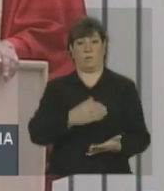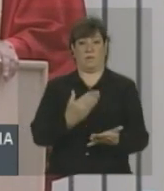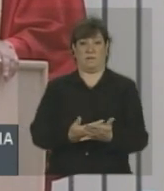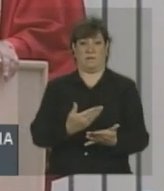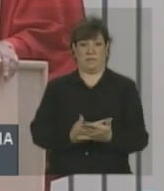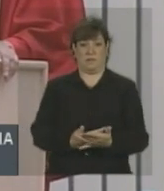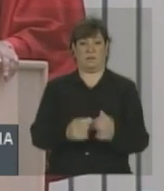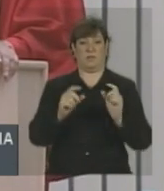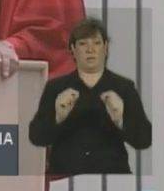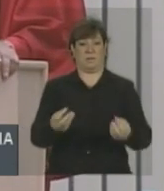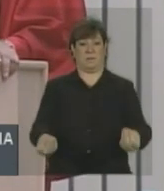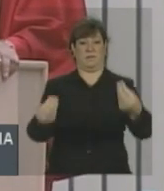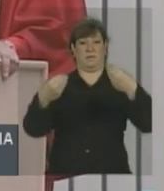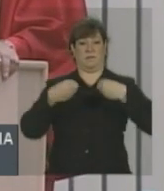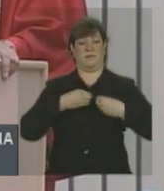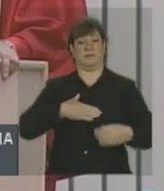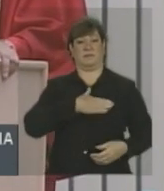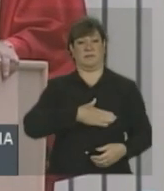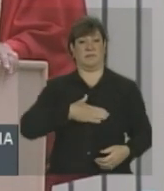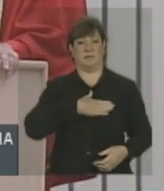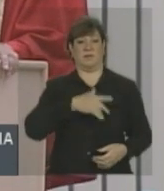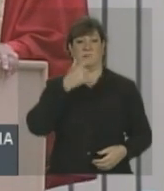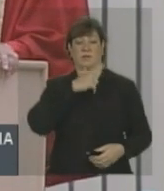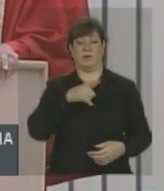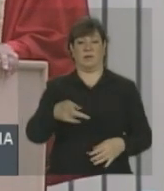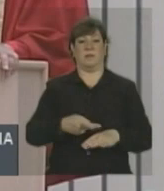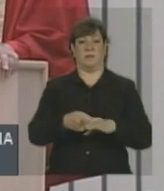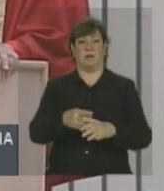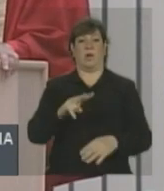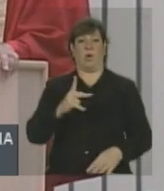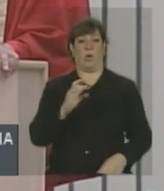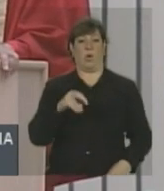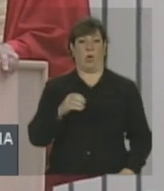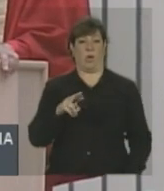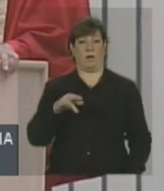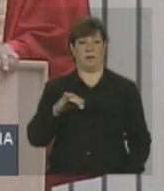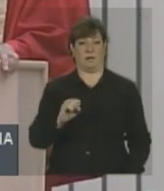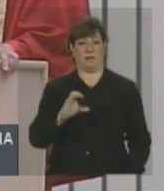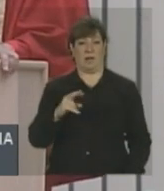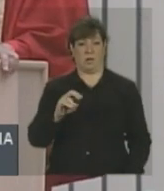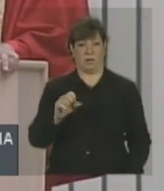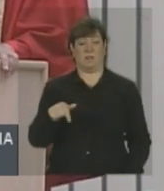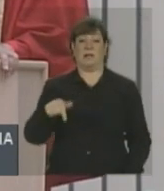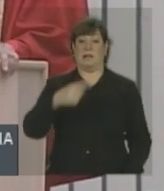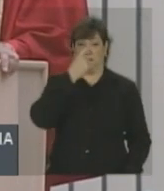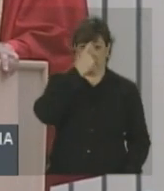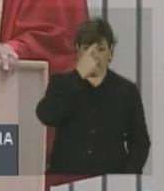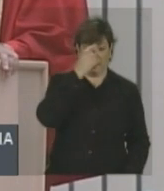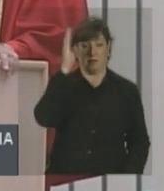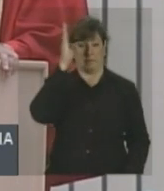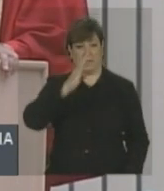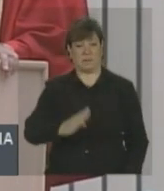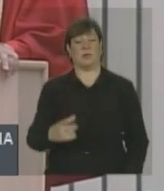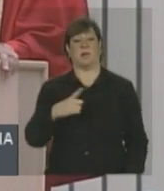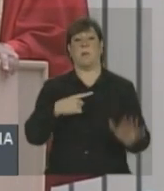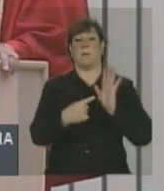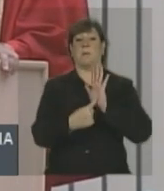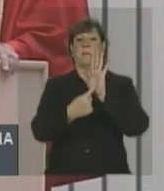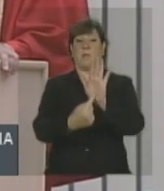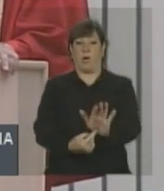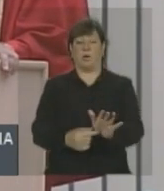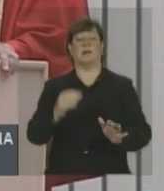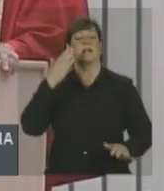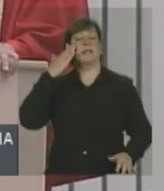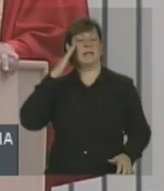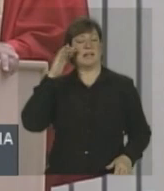que me dá a honra de conceder o prêmio honoris causa. Índia e Brasil têm dado mostras de que entenderam